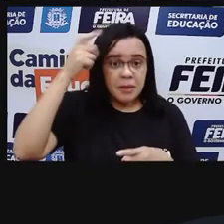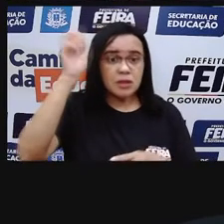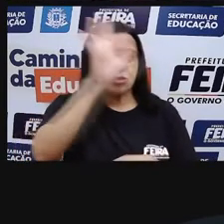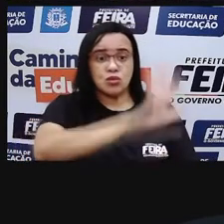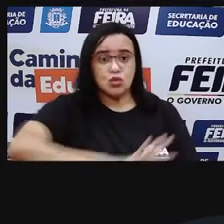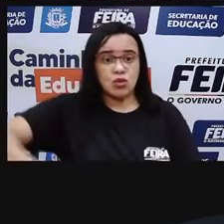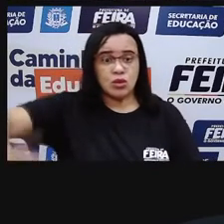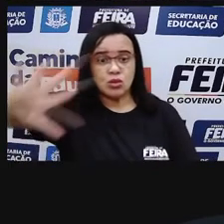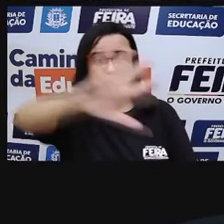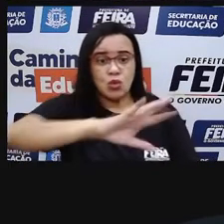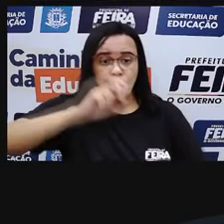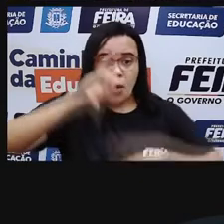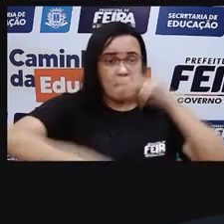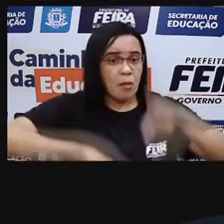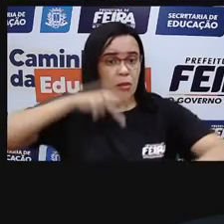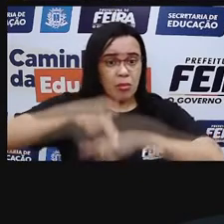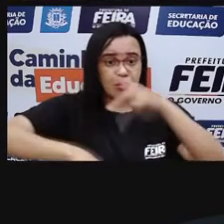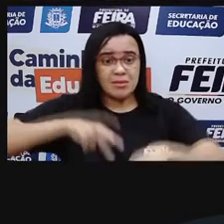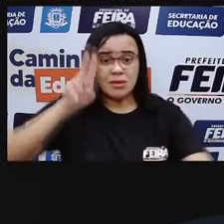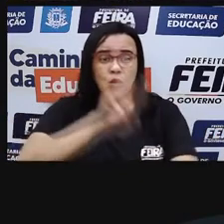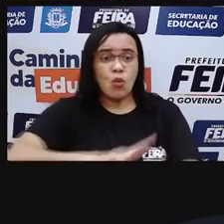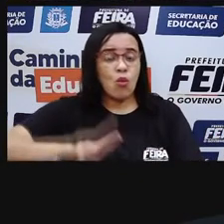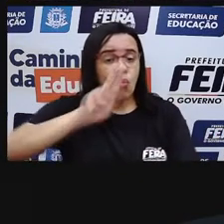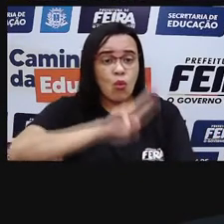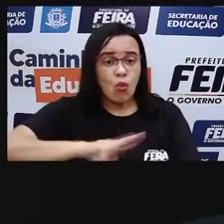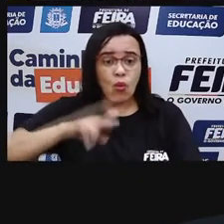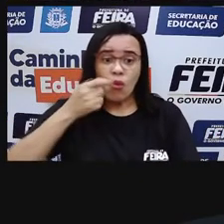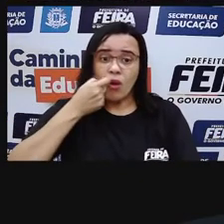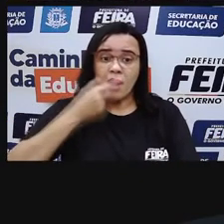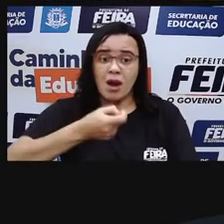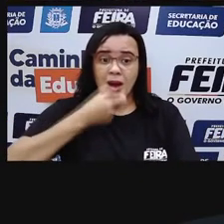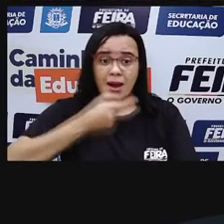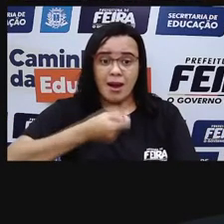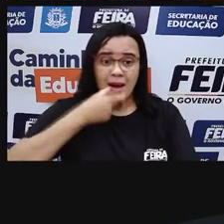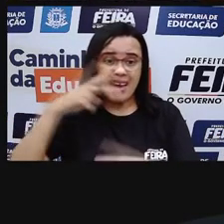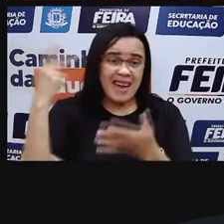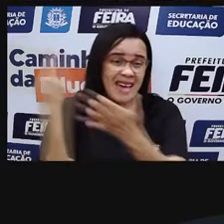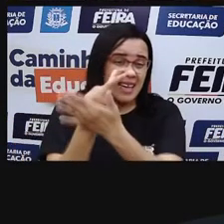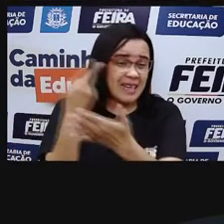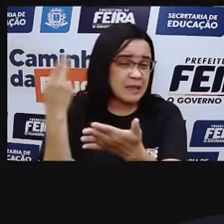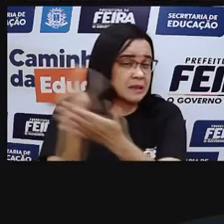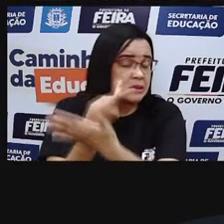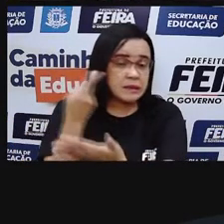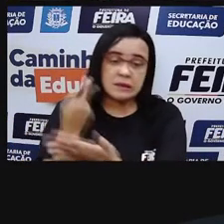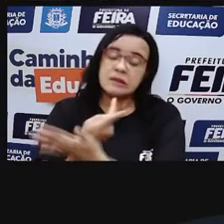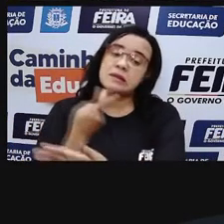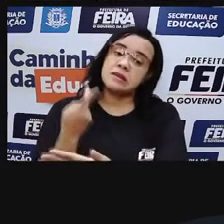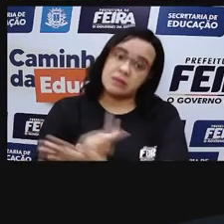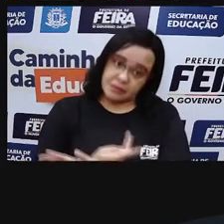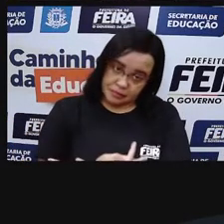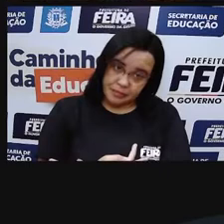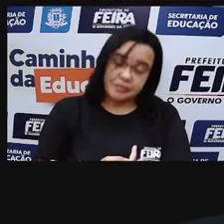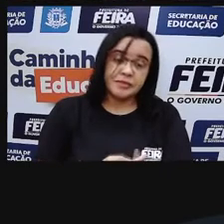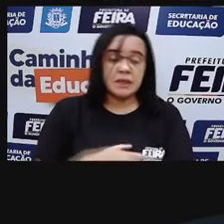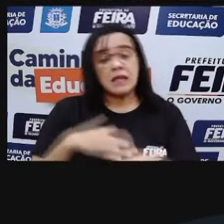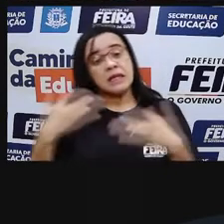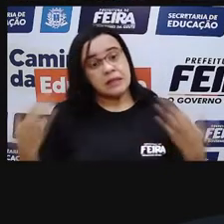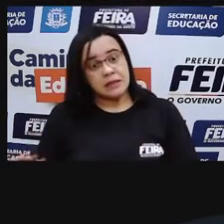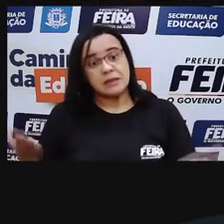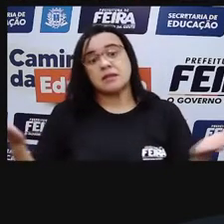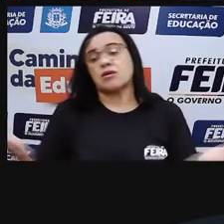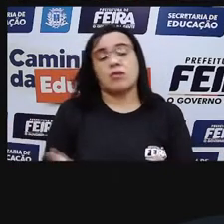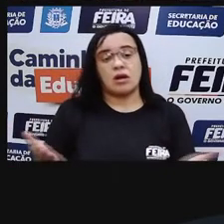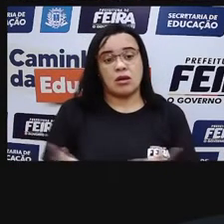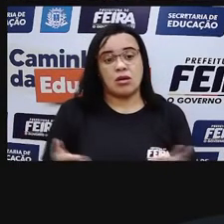população desse remédio. Entende por que hoje em dia antibiótico só pode ser